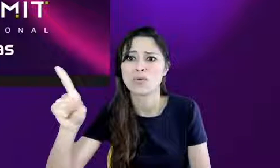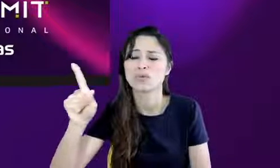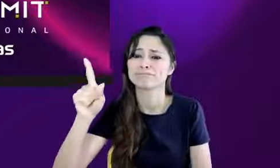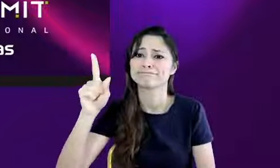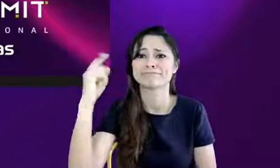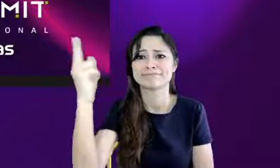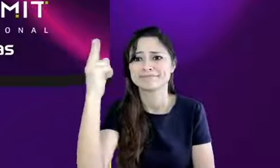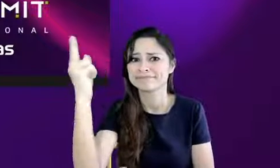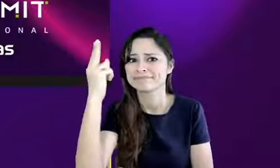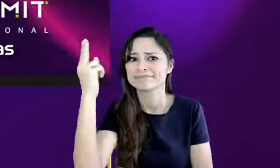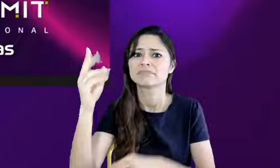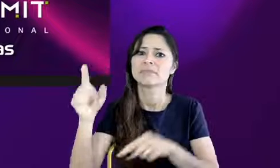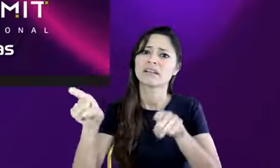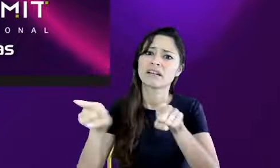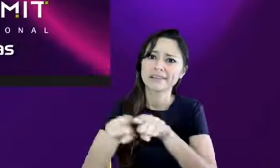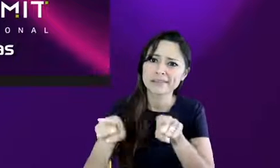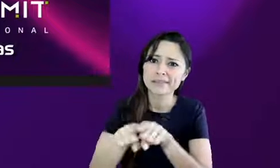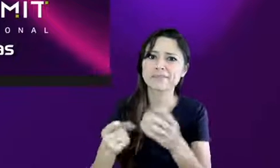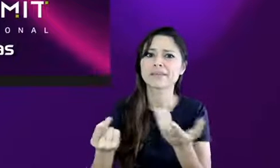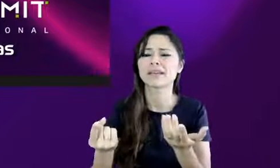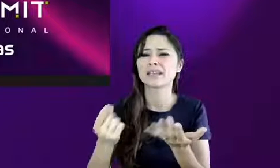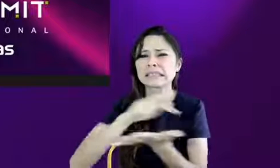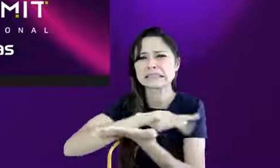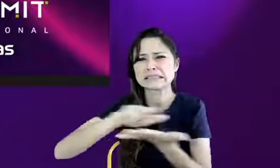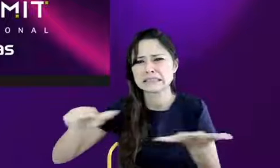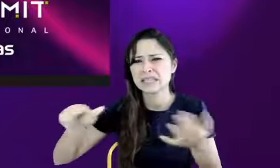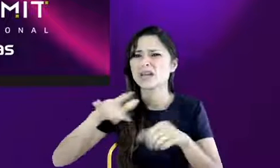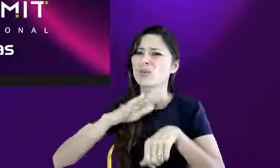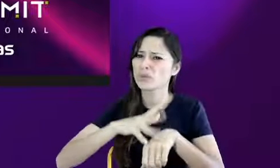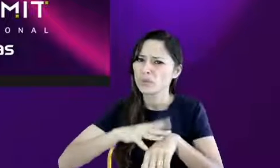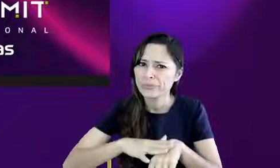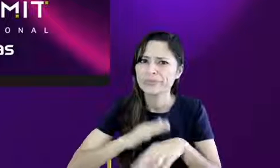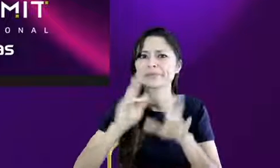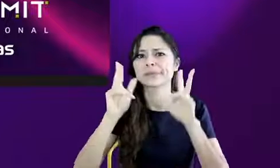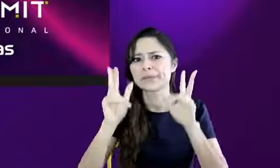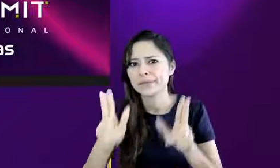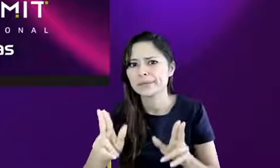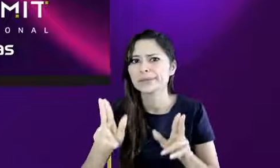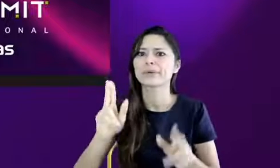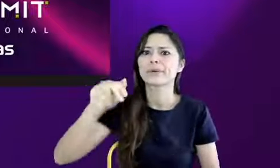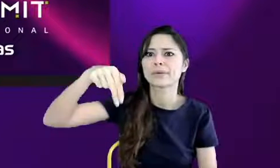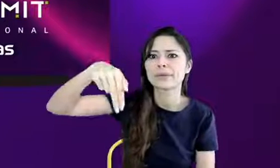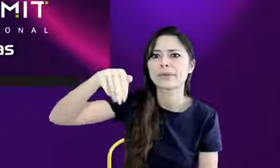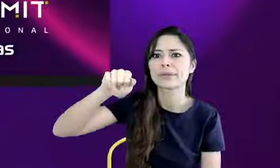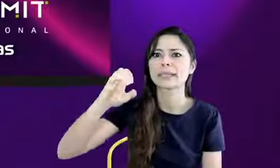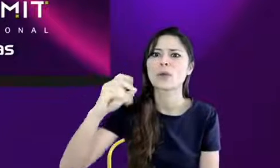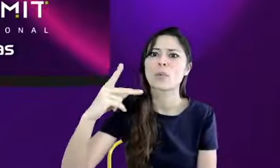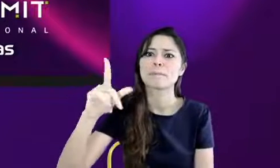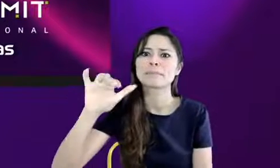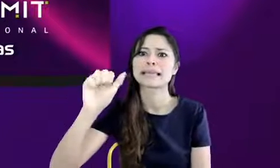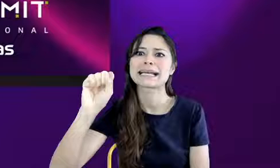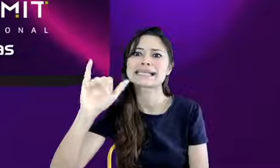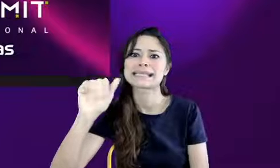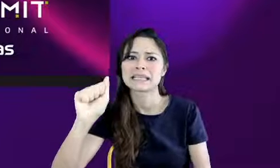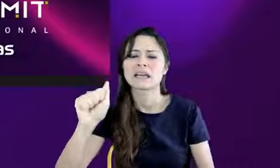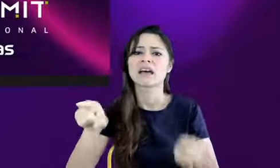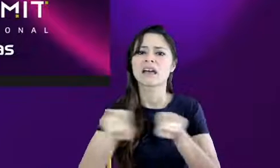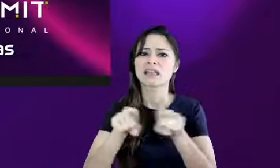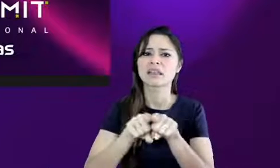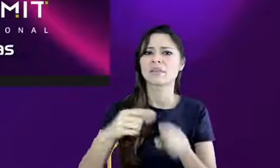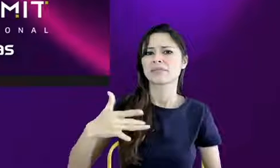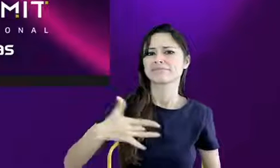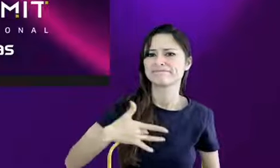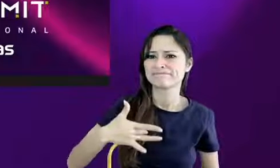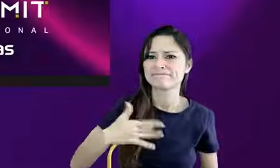neoplasias como linfoma e melanoma, que já foram associados, muito embora a proporção seja pequena, piora da insuficiência cardíaca, reativação de hepatite